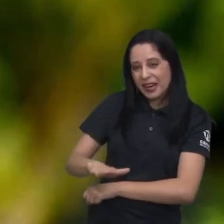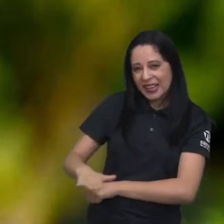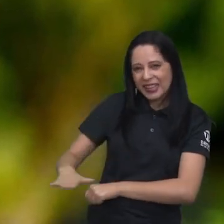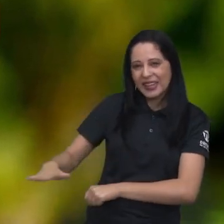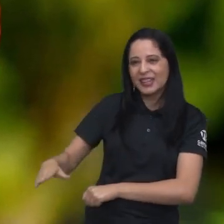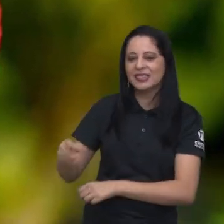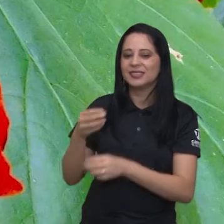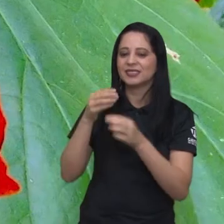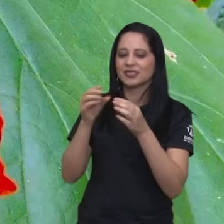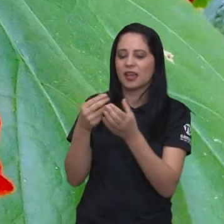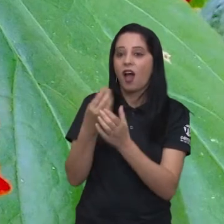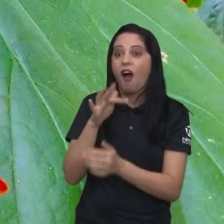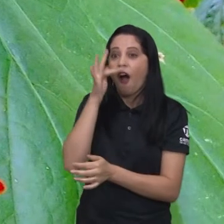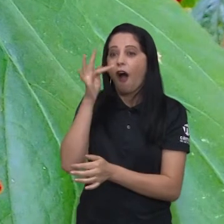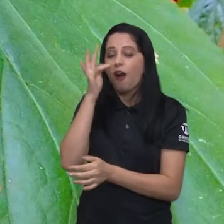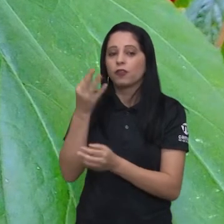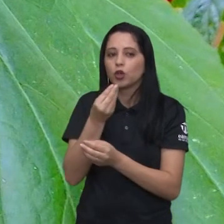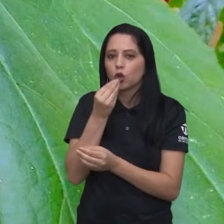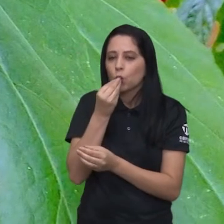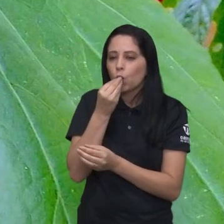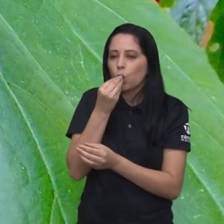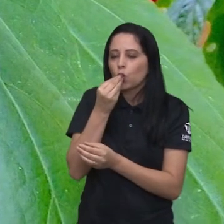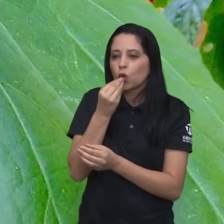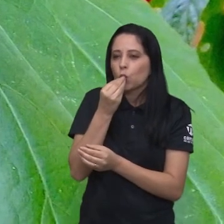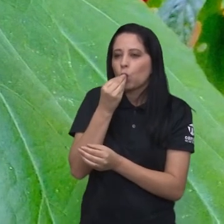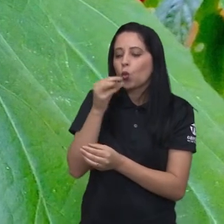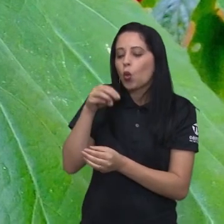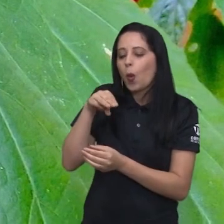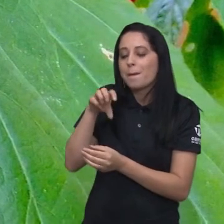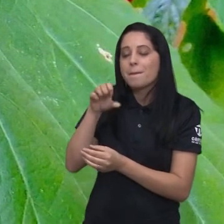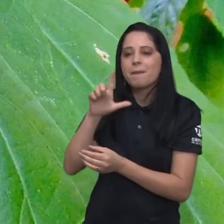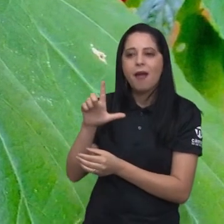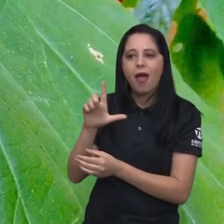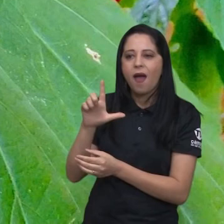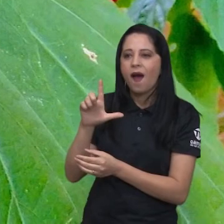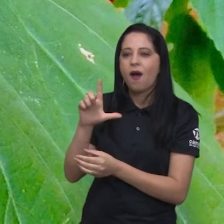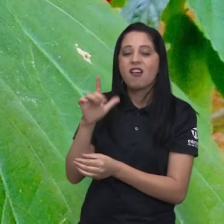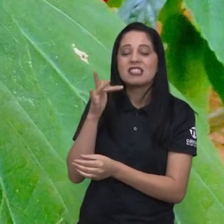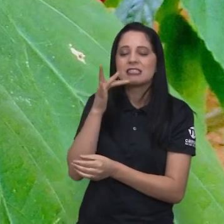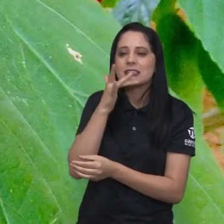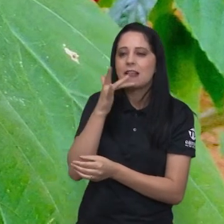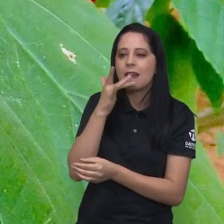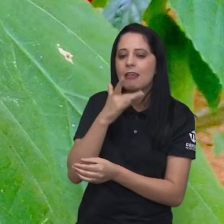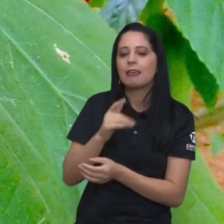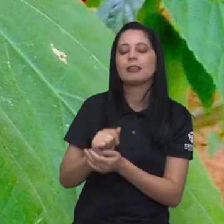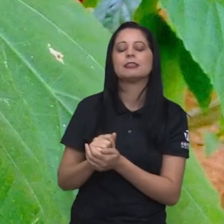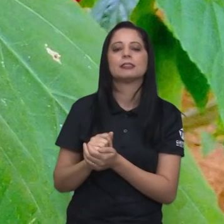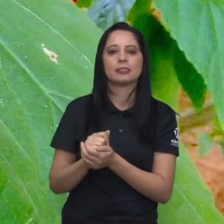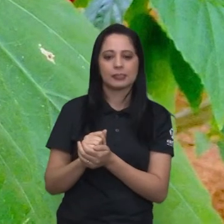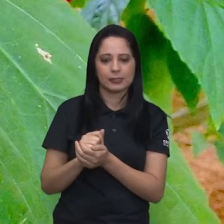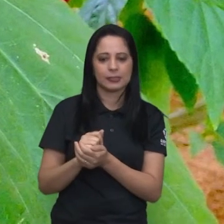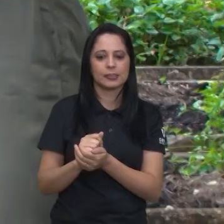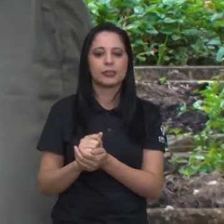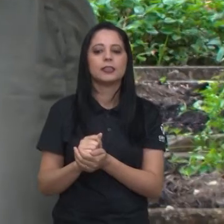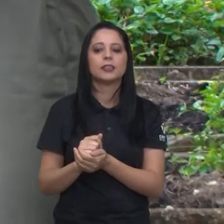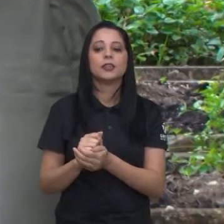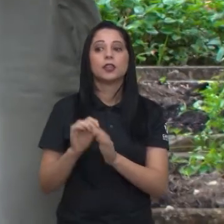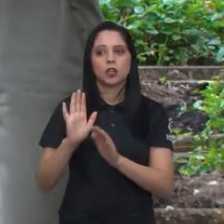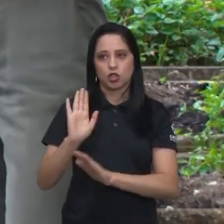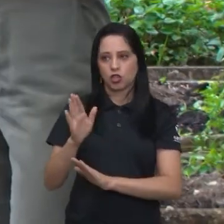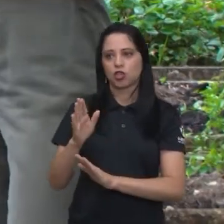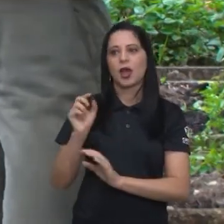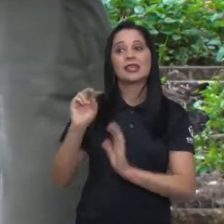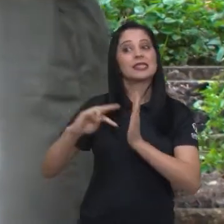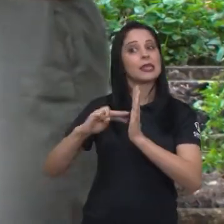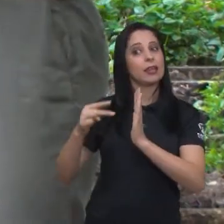né? Aquela da a flor gente tem vermelhinha, né? Ai, que delícia. Chupa o melzinho assim do fundinho dela, então esse melzinho, essa mucilagem já